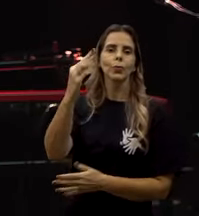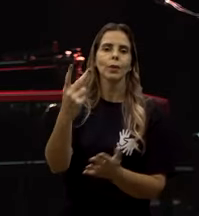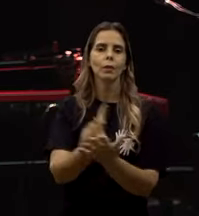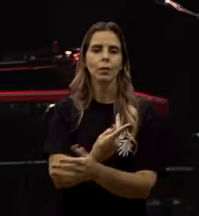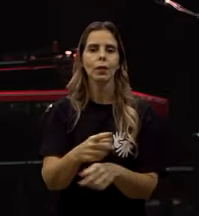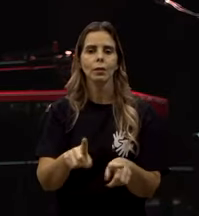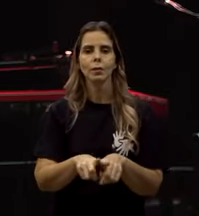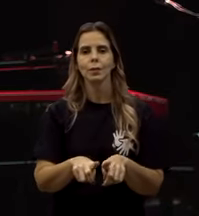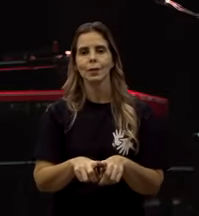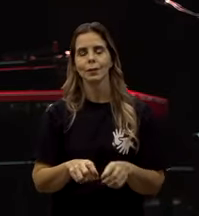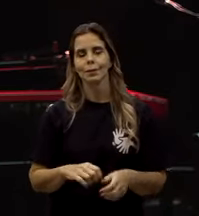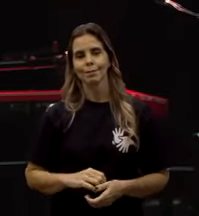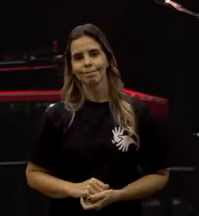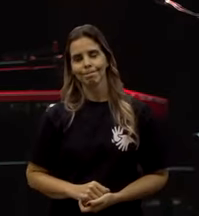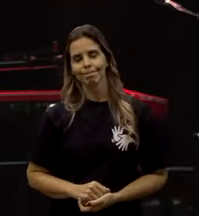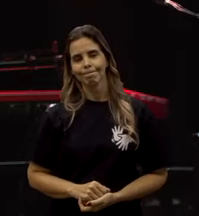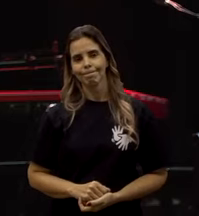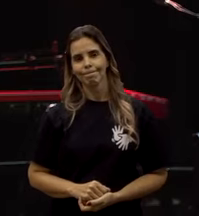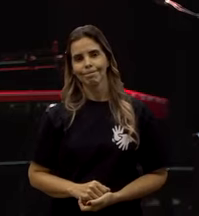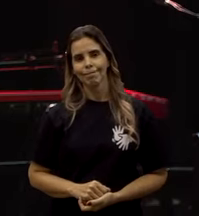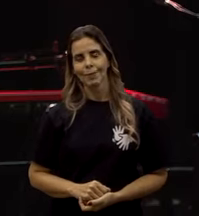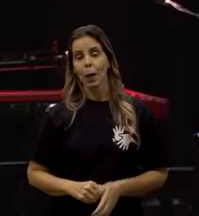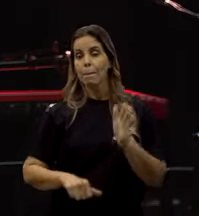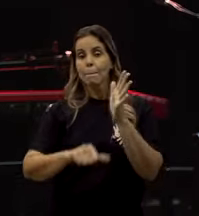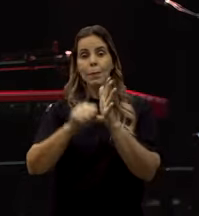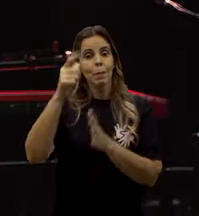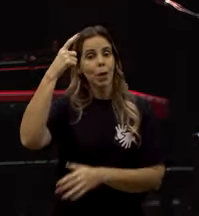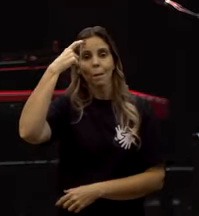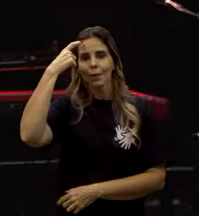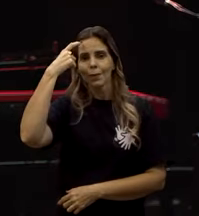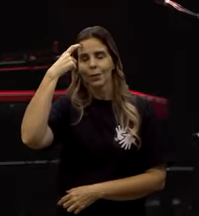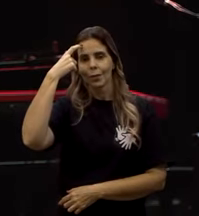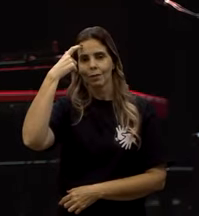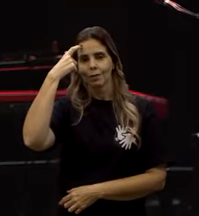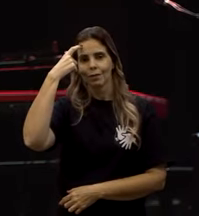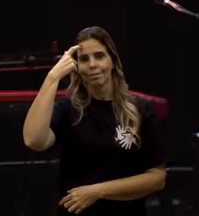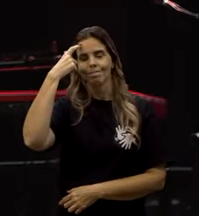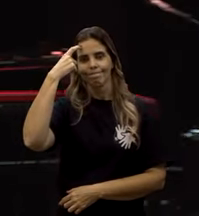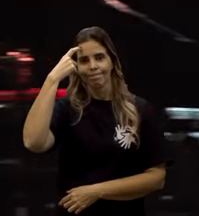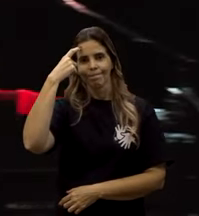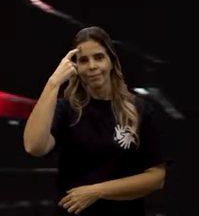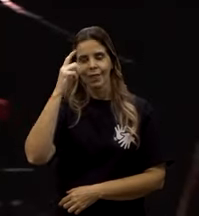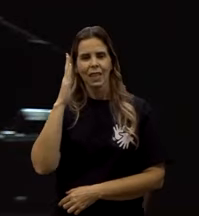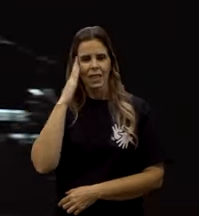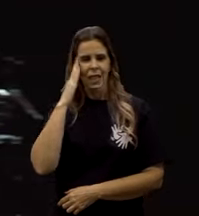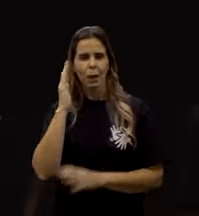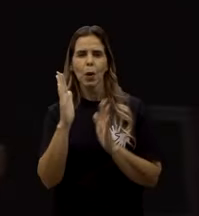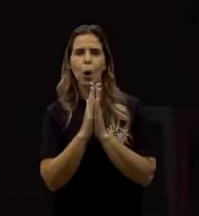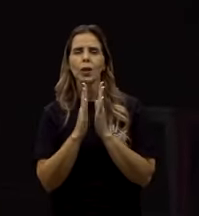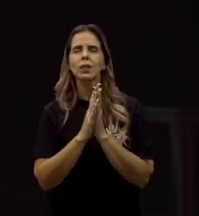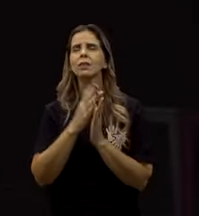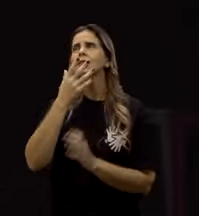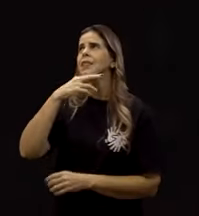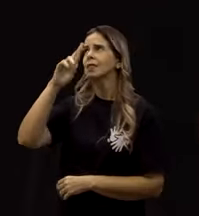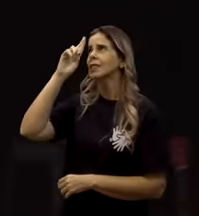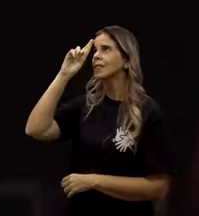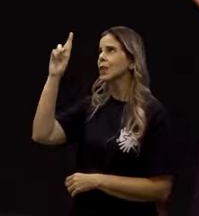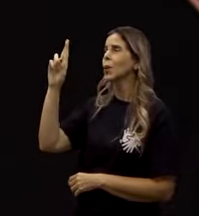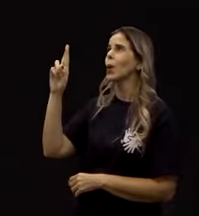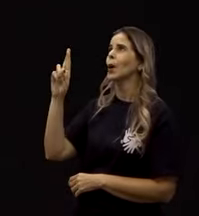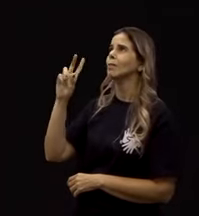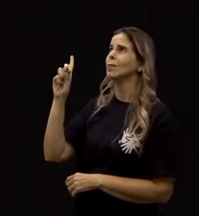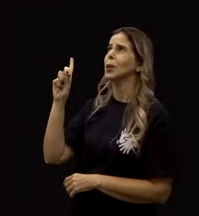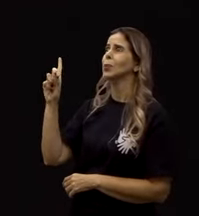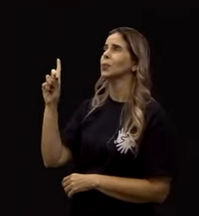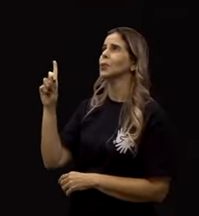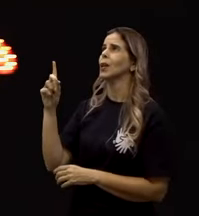silêncio da Morte Por que que aquilo que eu temia Sabe aquela oração que você faz Senhor meu Deus do céu